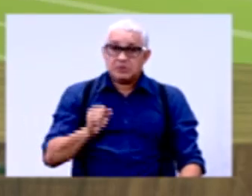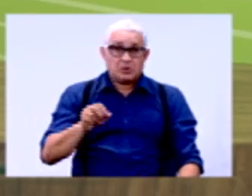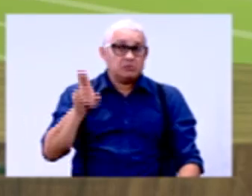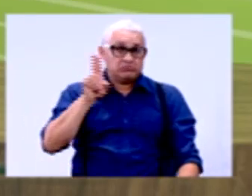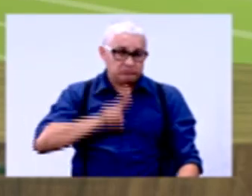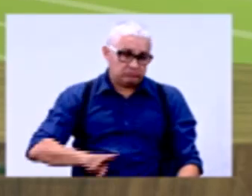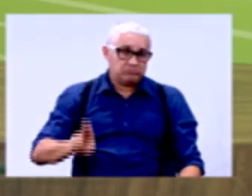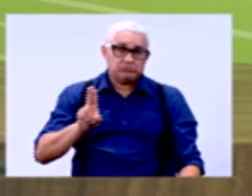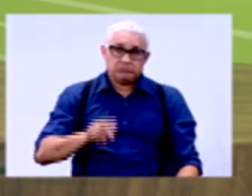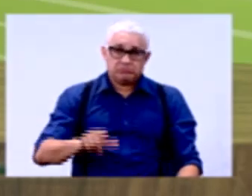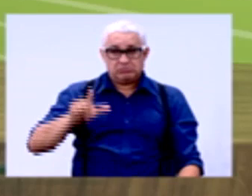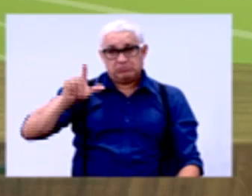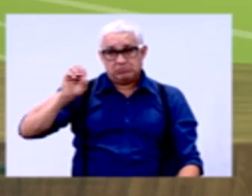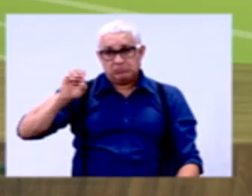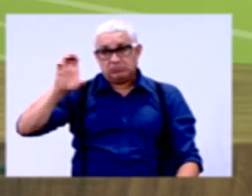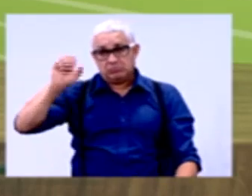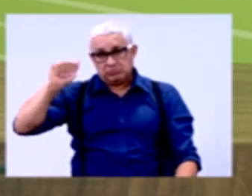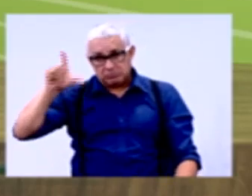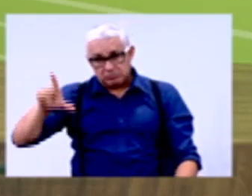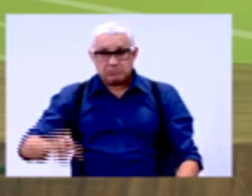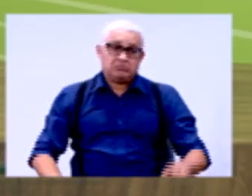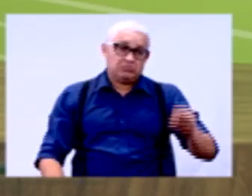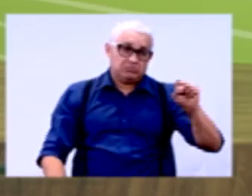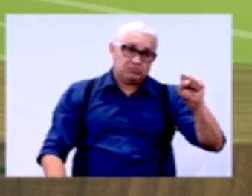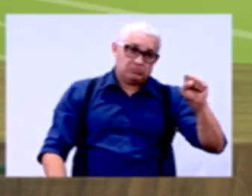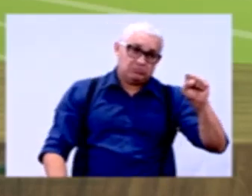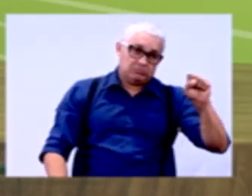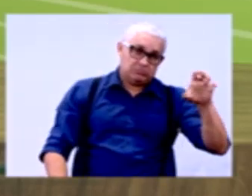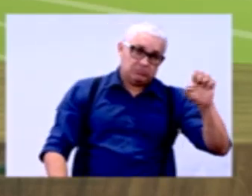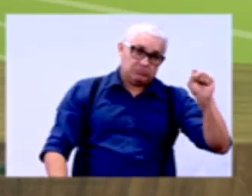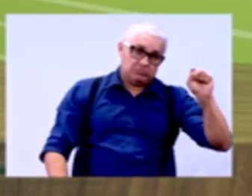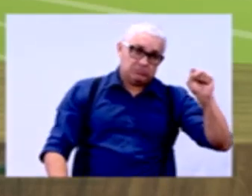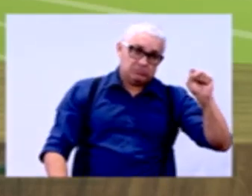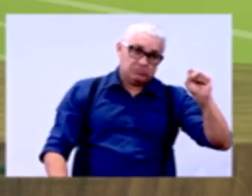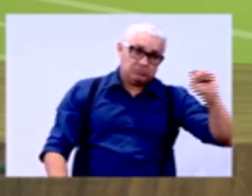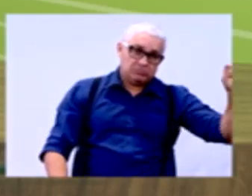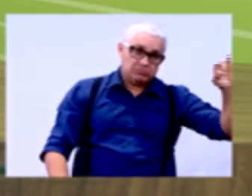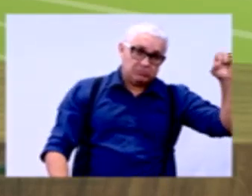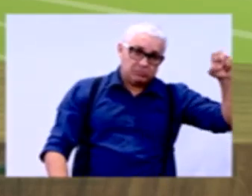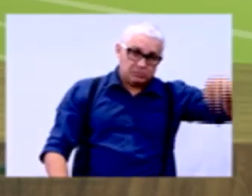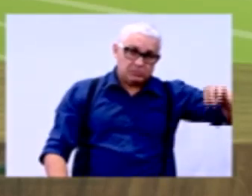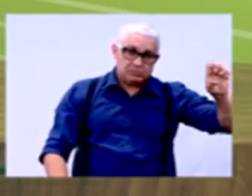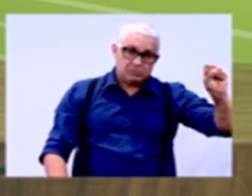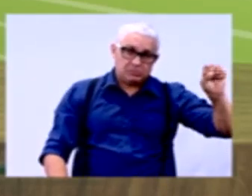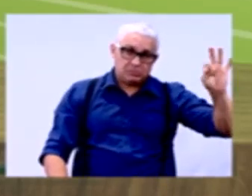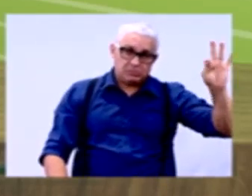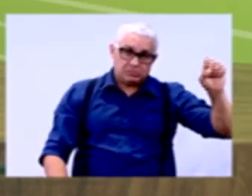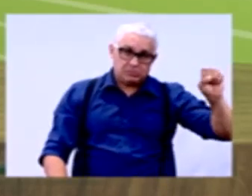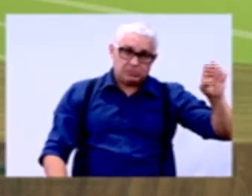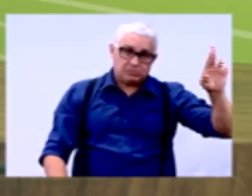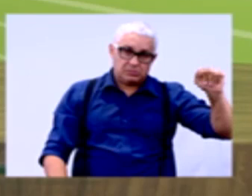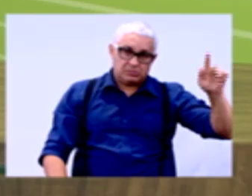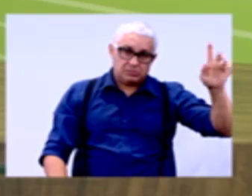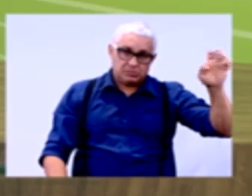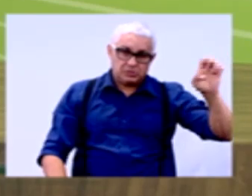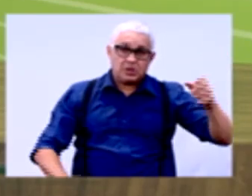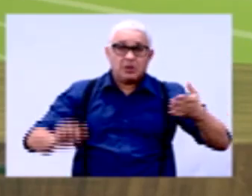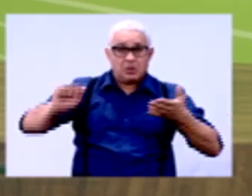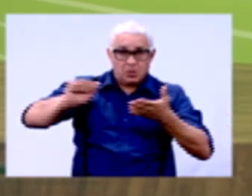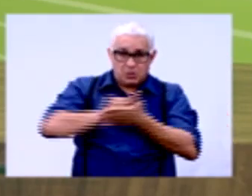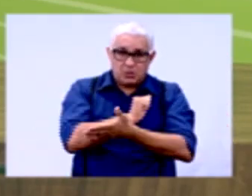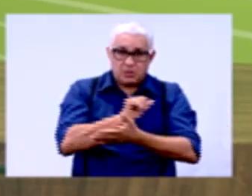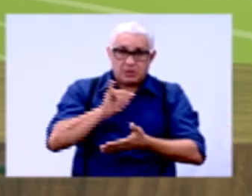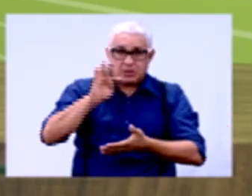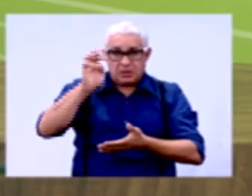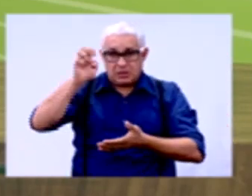usado tanto na Local Storage quanto na Session Storage, que ele vai excluir um item, vai excluir um registro, aquele